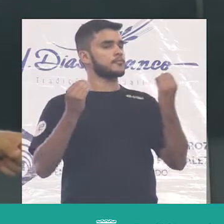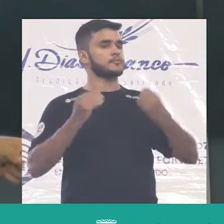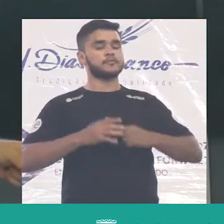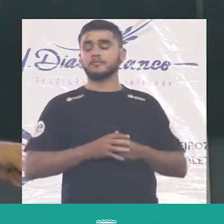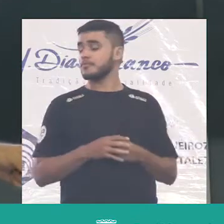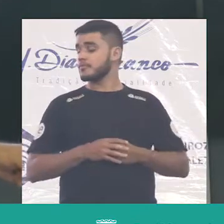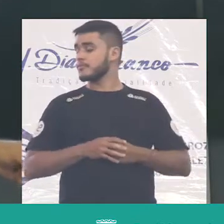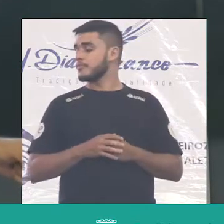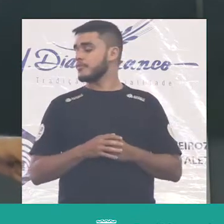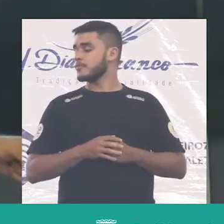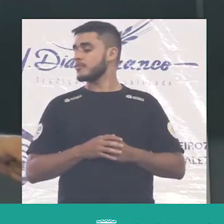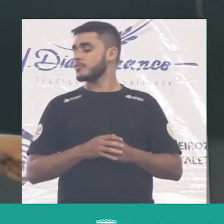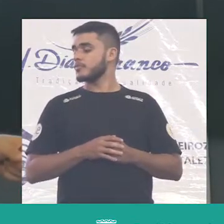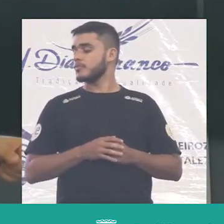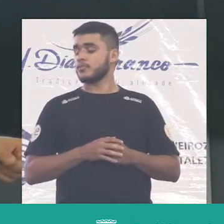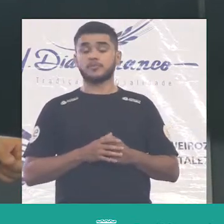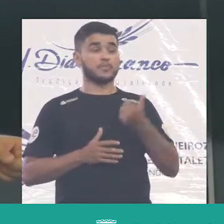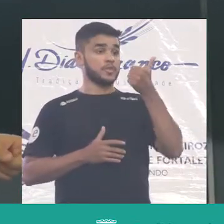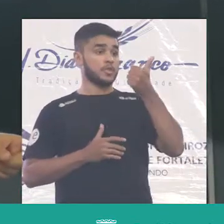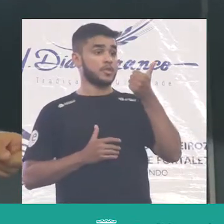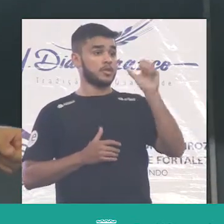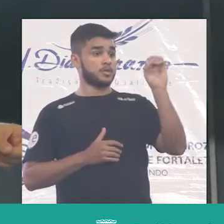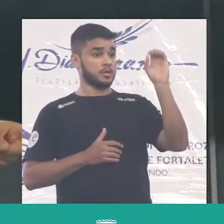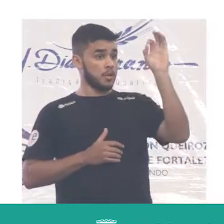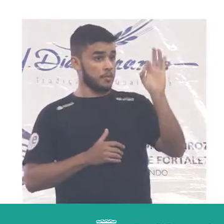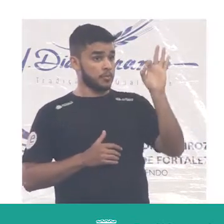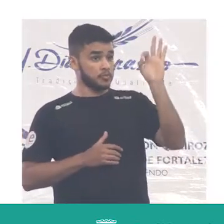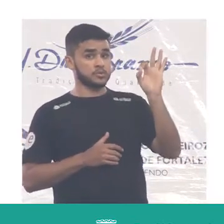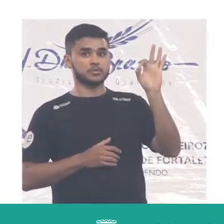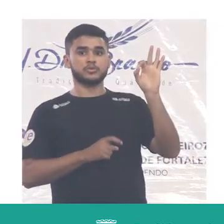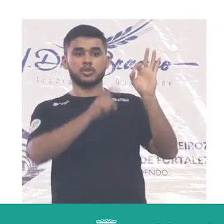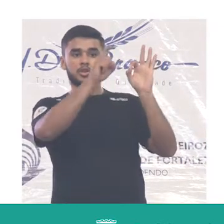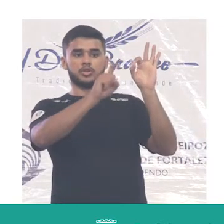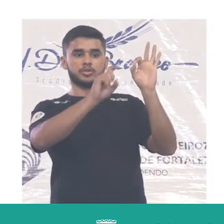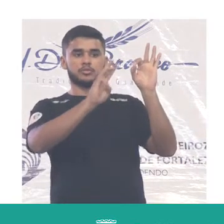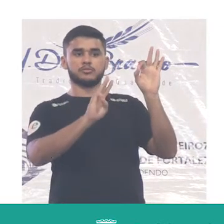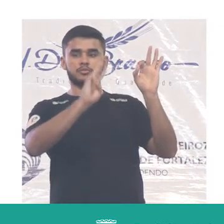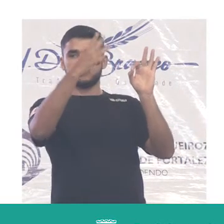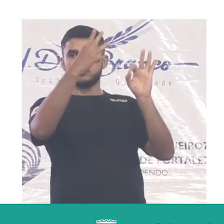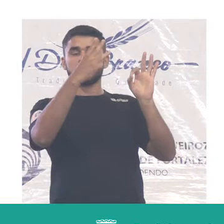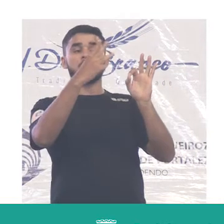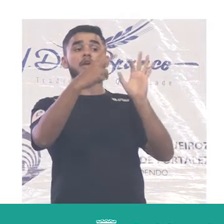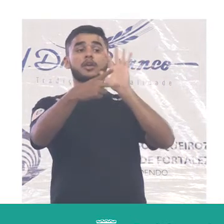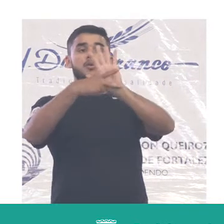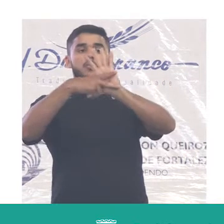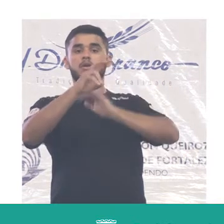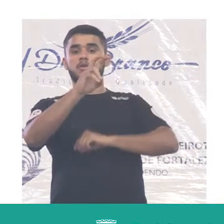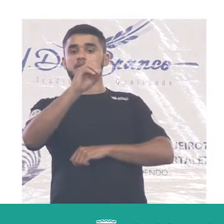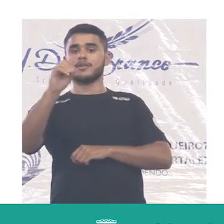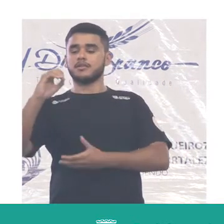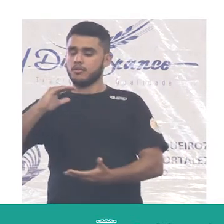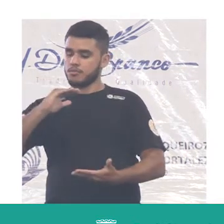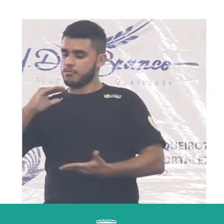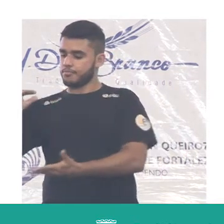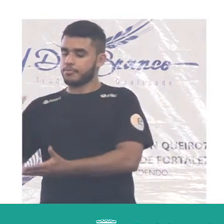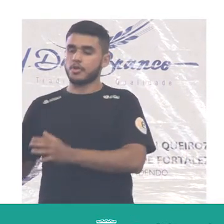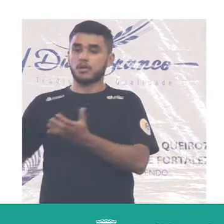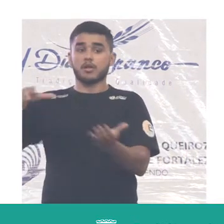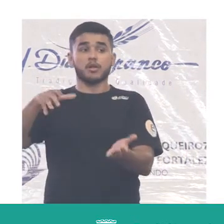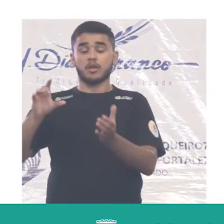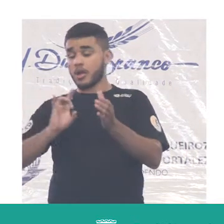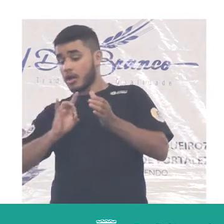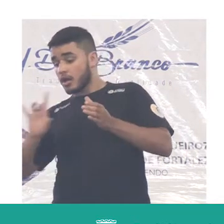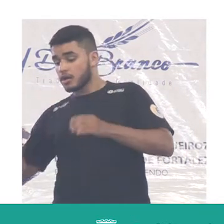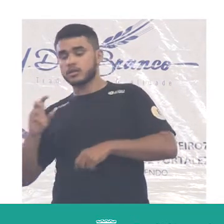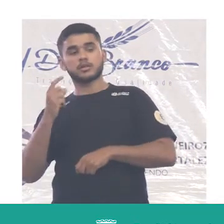Esse valor, 10% de x ao cubo, que é o volume que falta, corresponde a 500 baldes, e cada balde